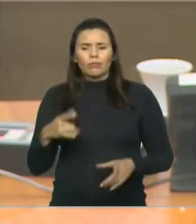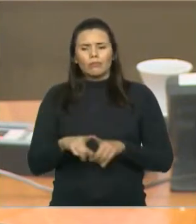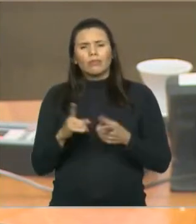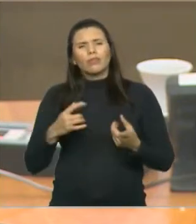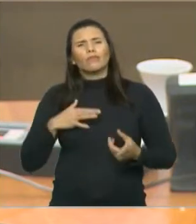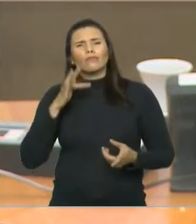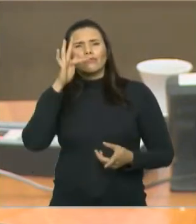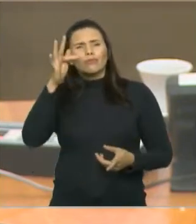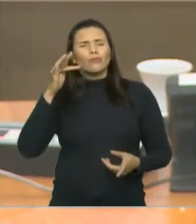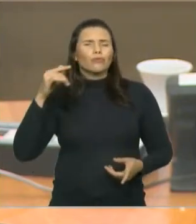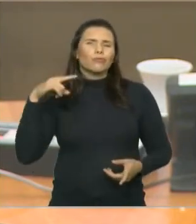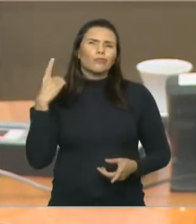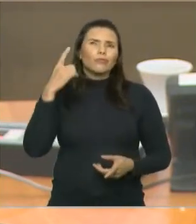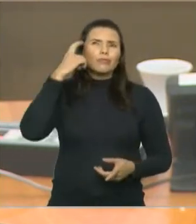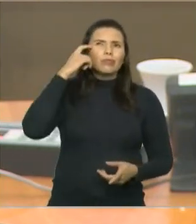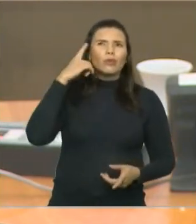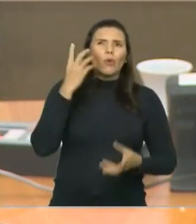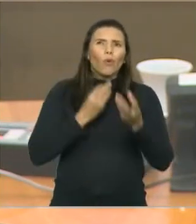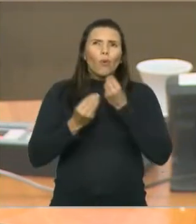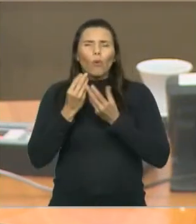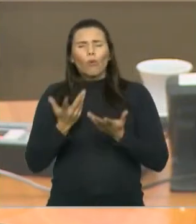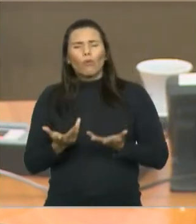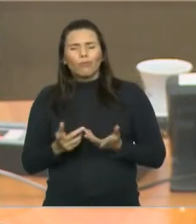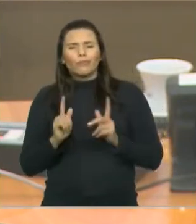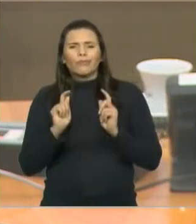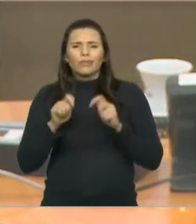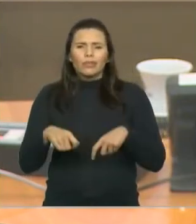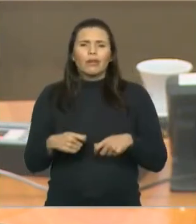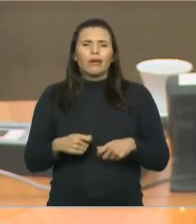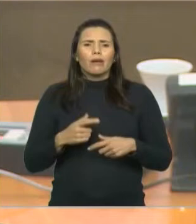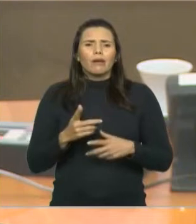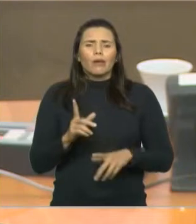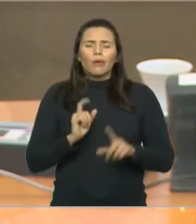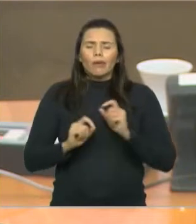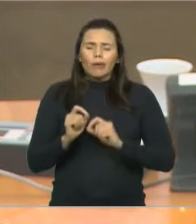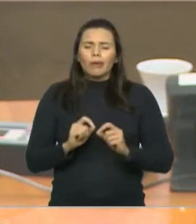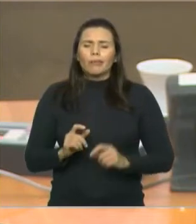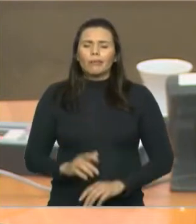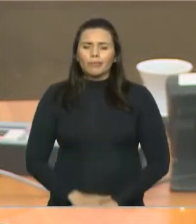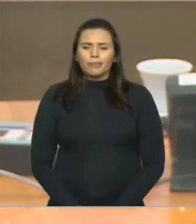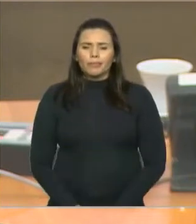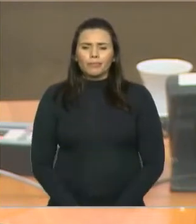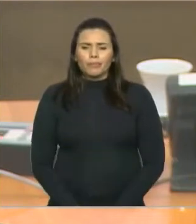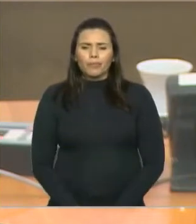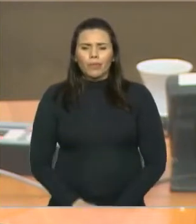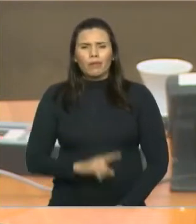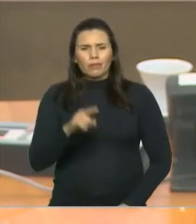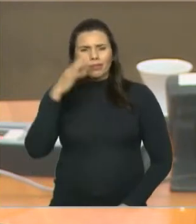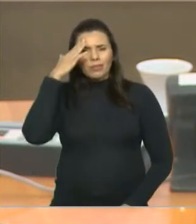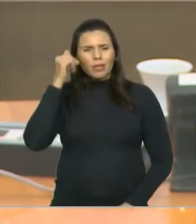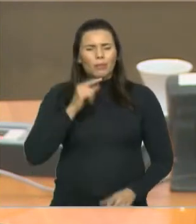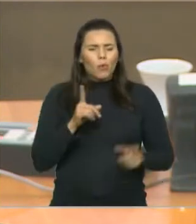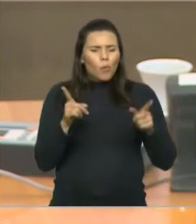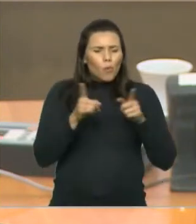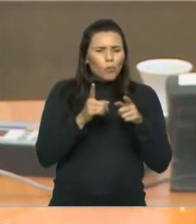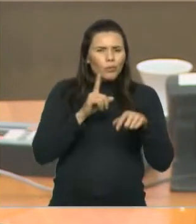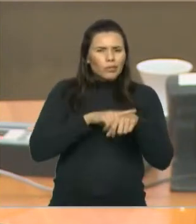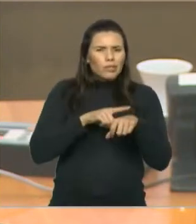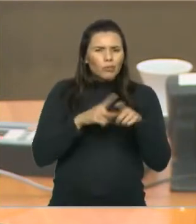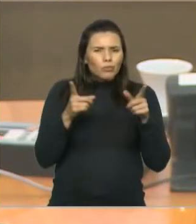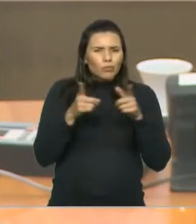financiamento viável, já que a gente não aparenta ter, num curto prazo, auxílio do Ministério de